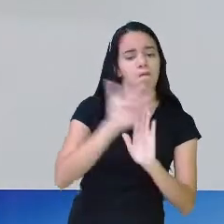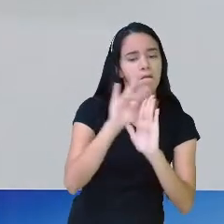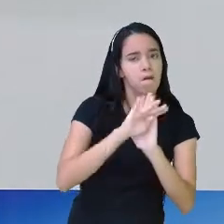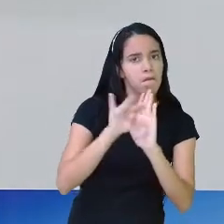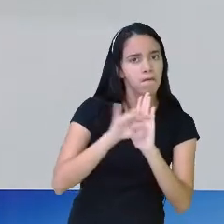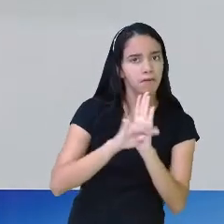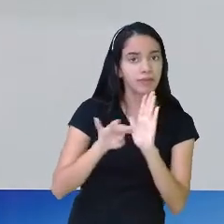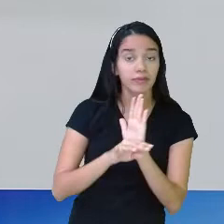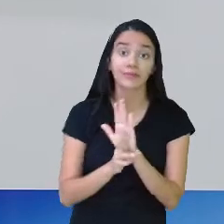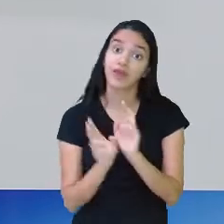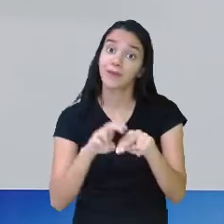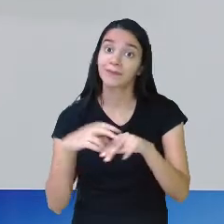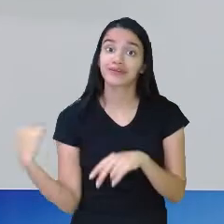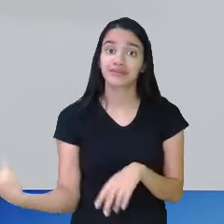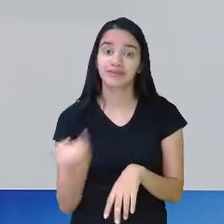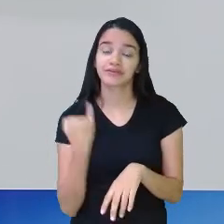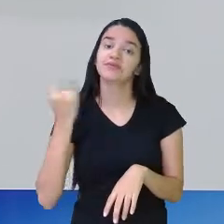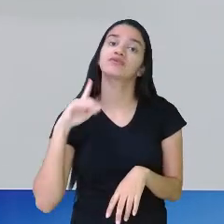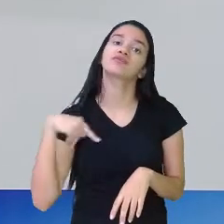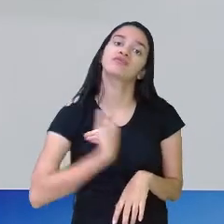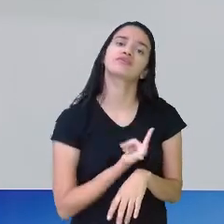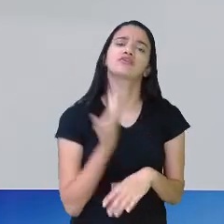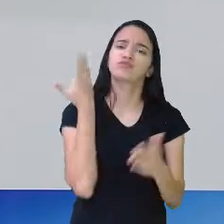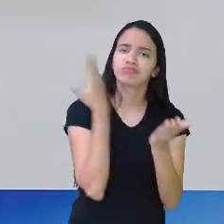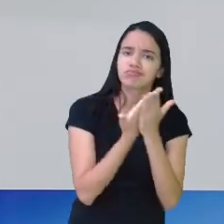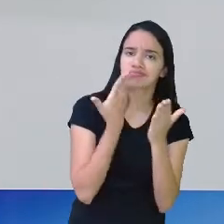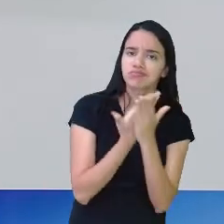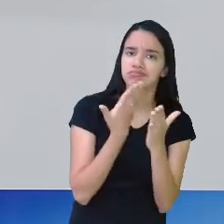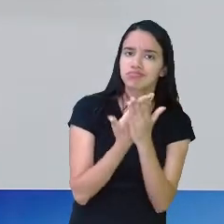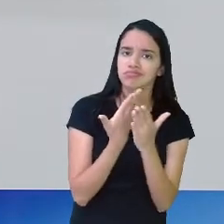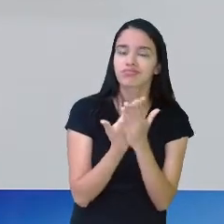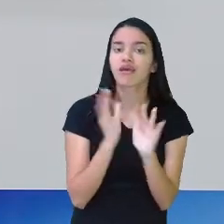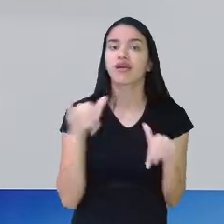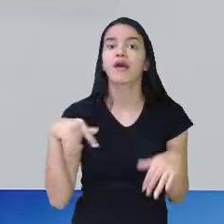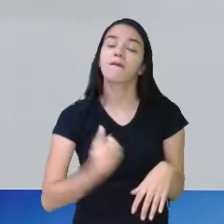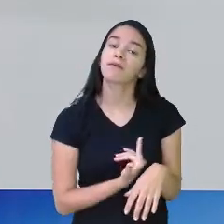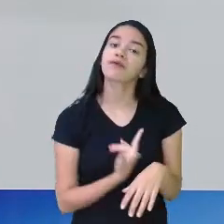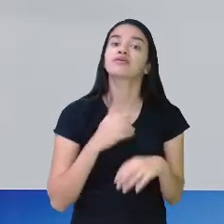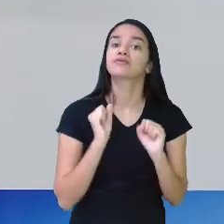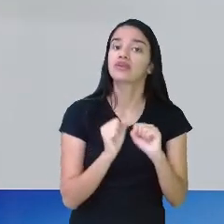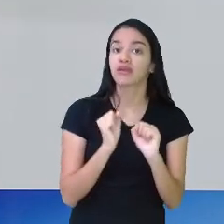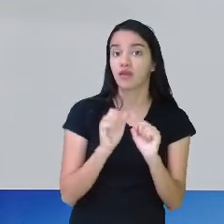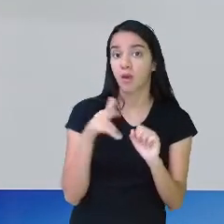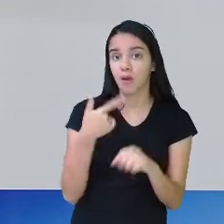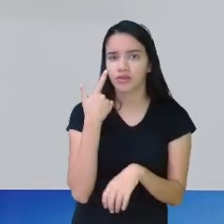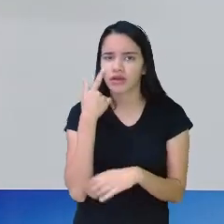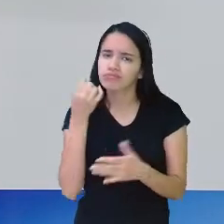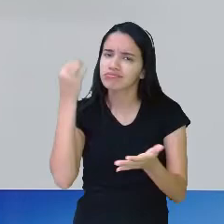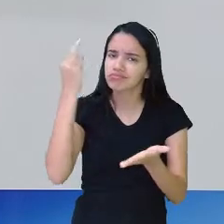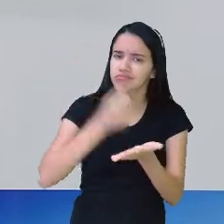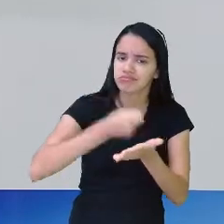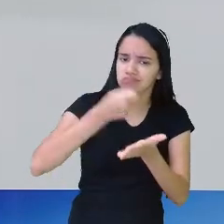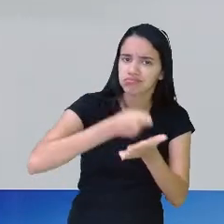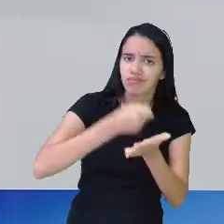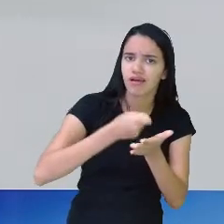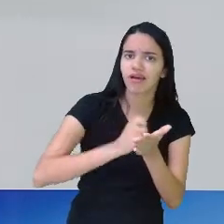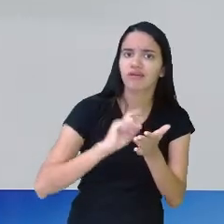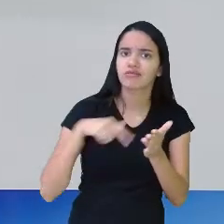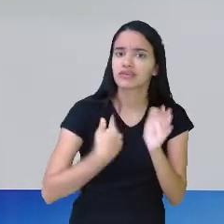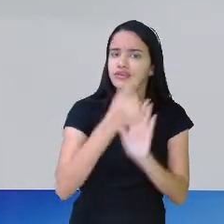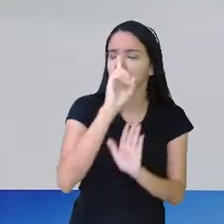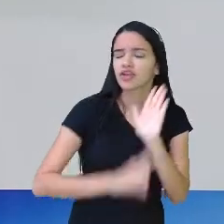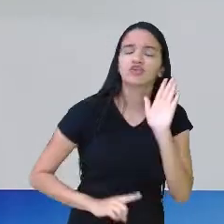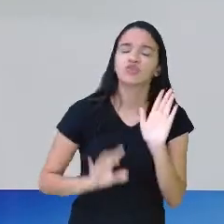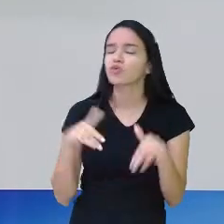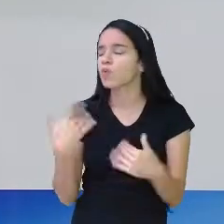faz assim. Por isso que é importante sempre a gente estar estudando, gente, para poder estar exigindo os nossos direitos. Alguma